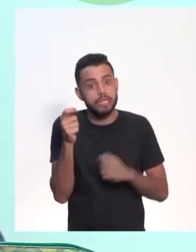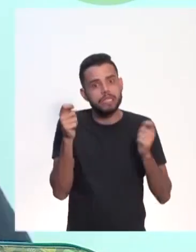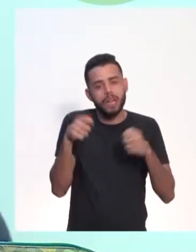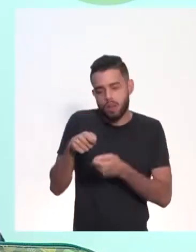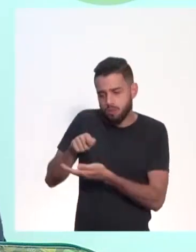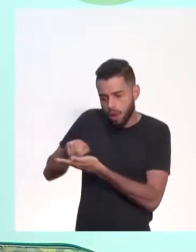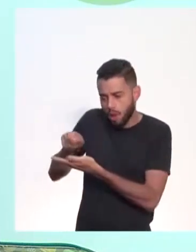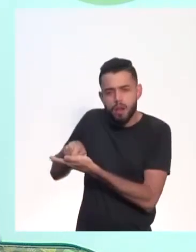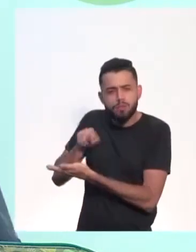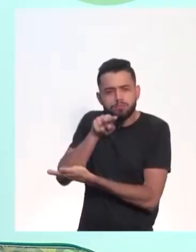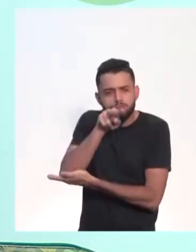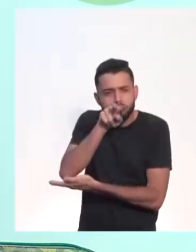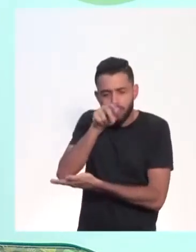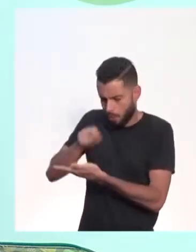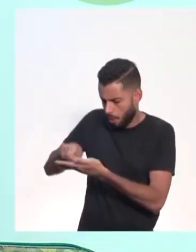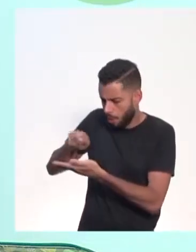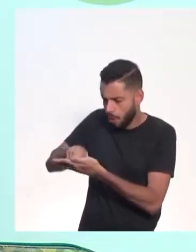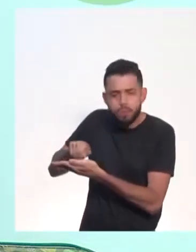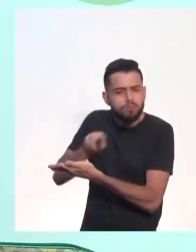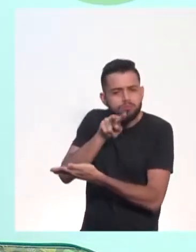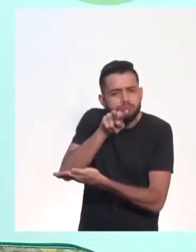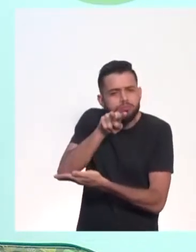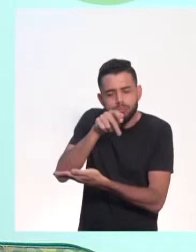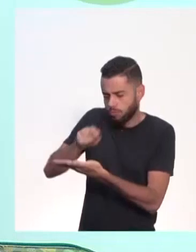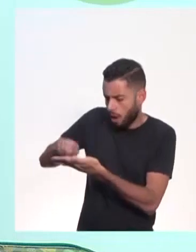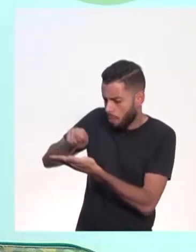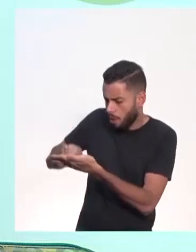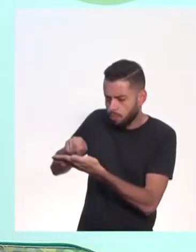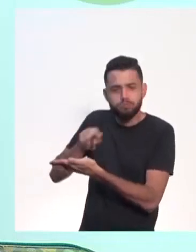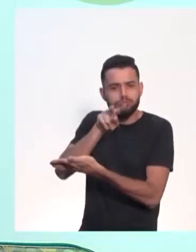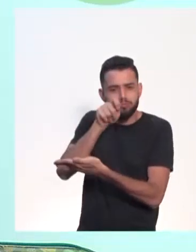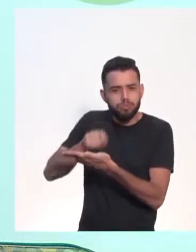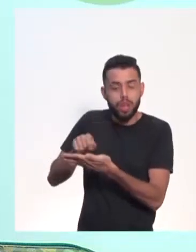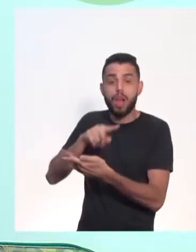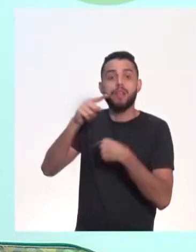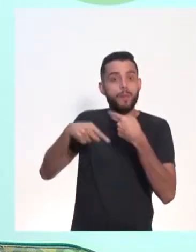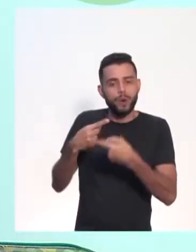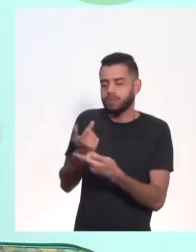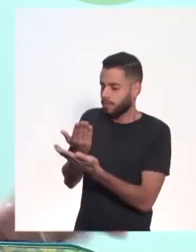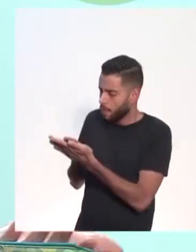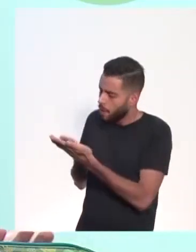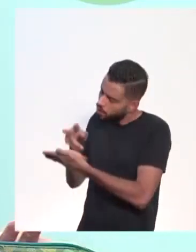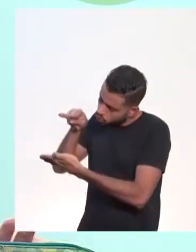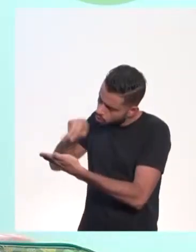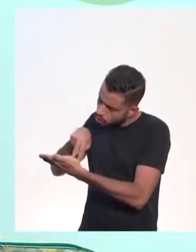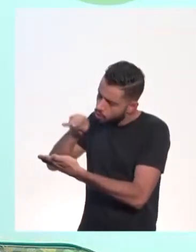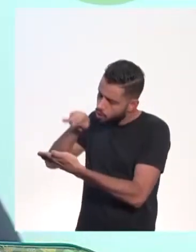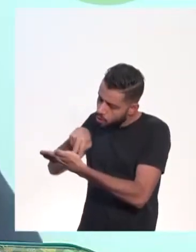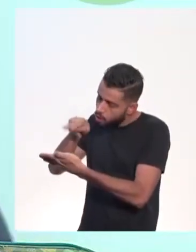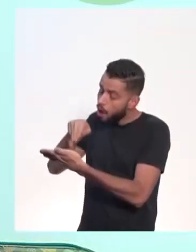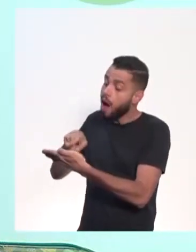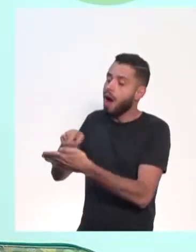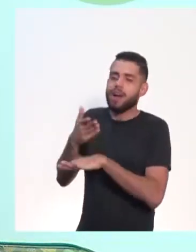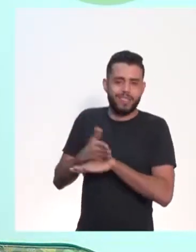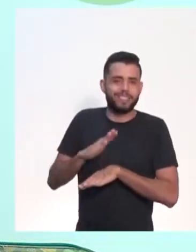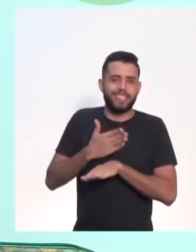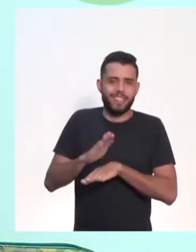partir do momento que eu observo e eu anoto, eu consigo estudar e voltar novamente àquilo que eu estou querendo